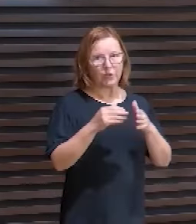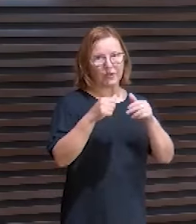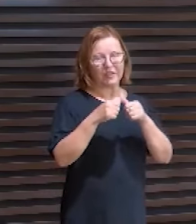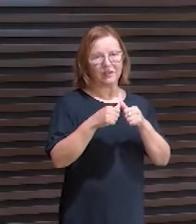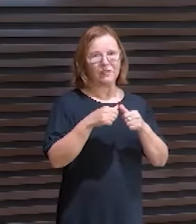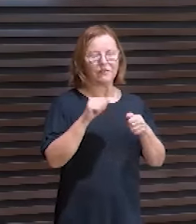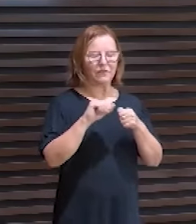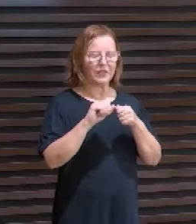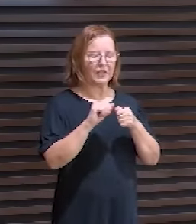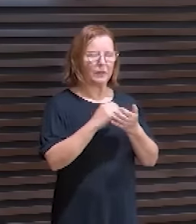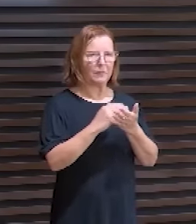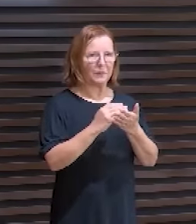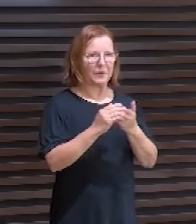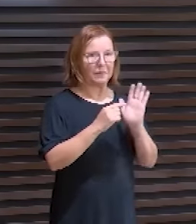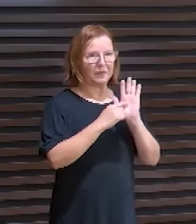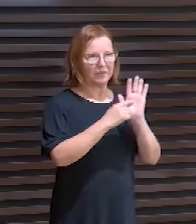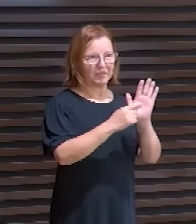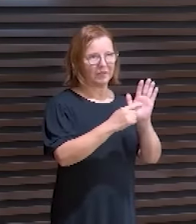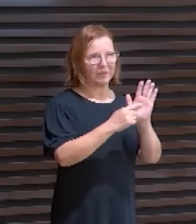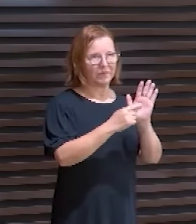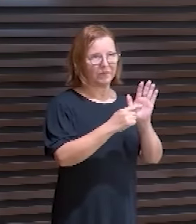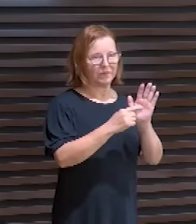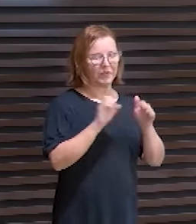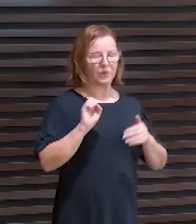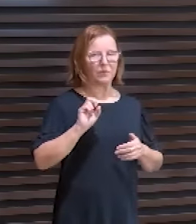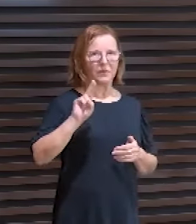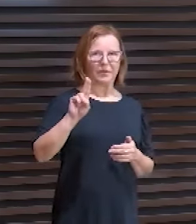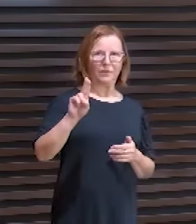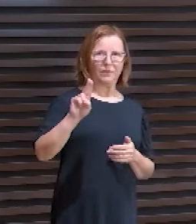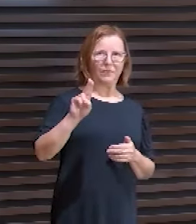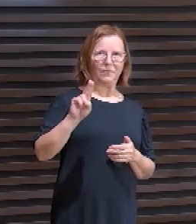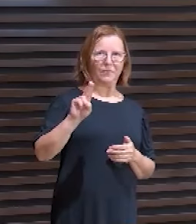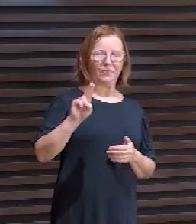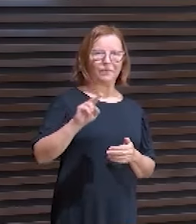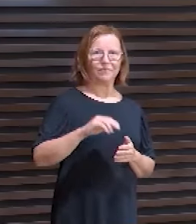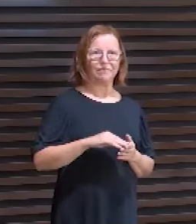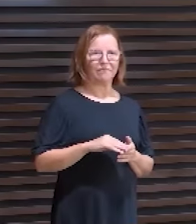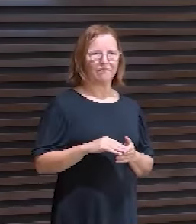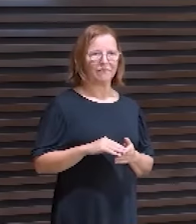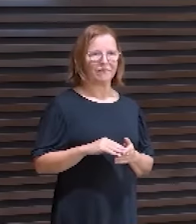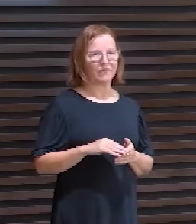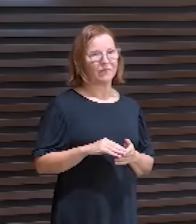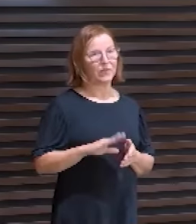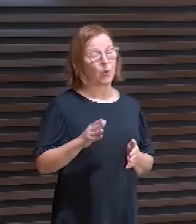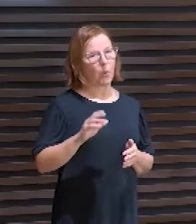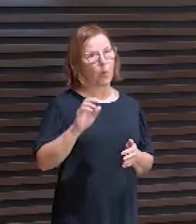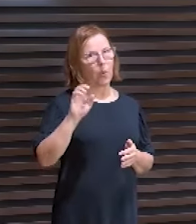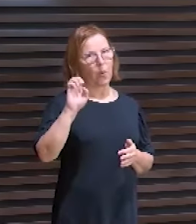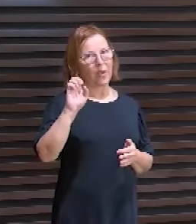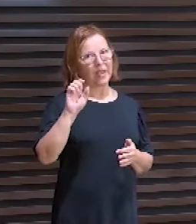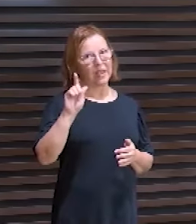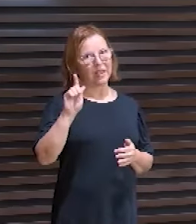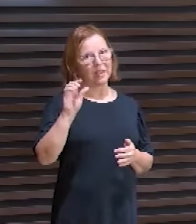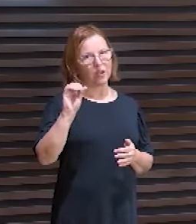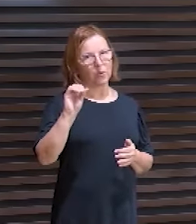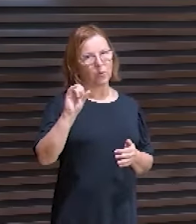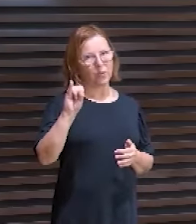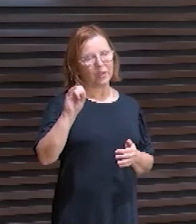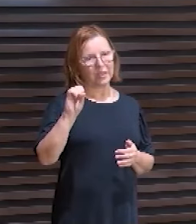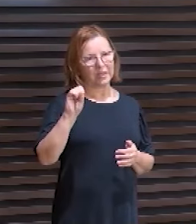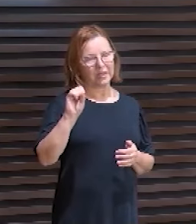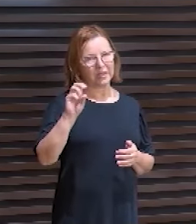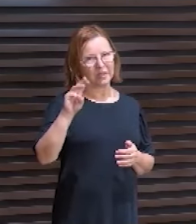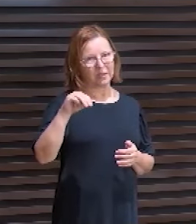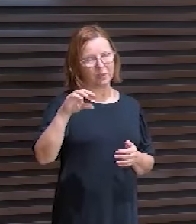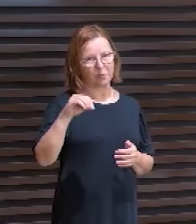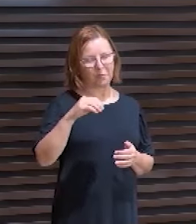parte da manifestação do Ego que é chamada também egoísmo atos 3:20